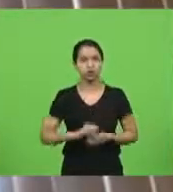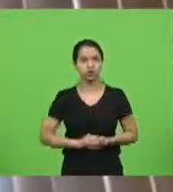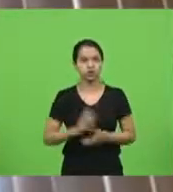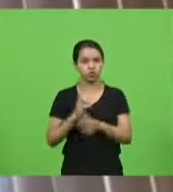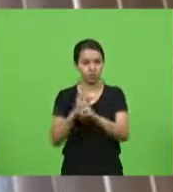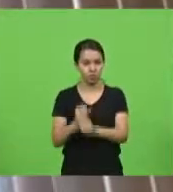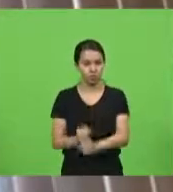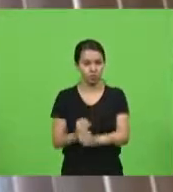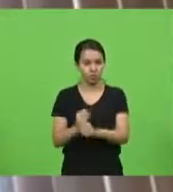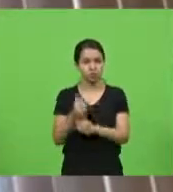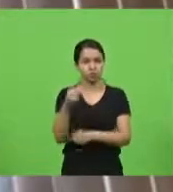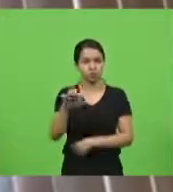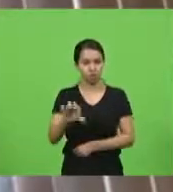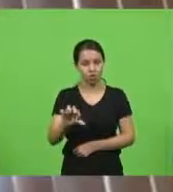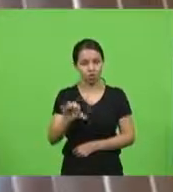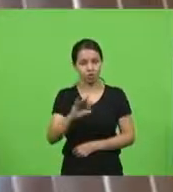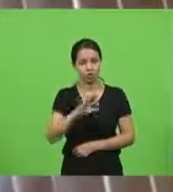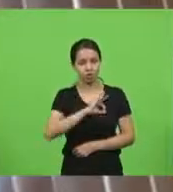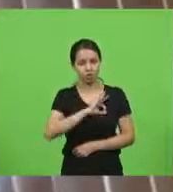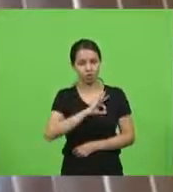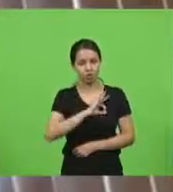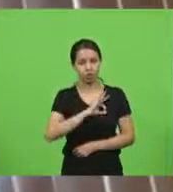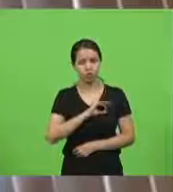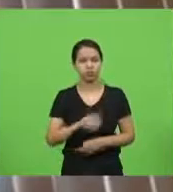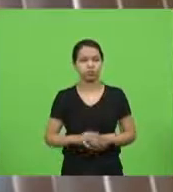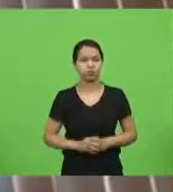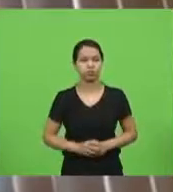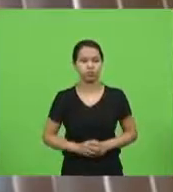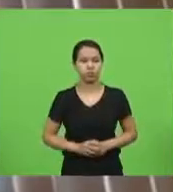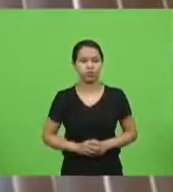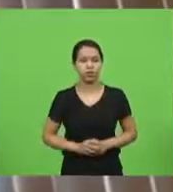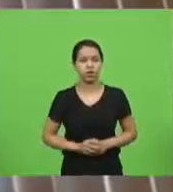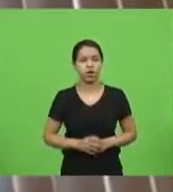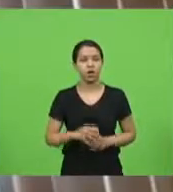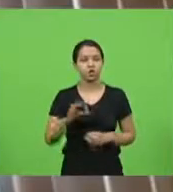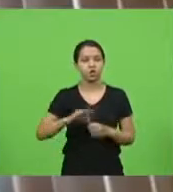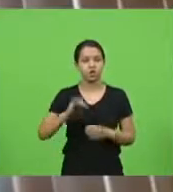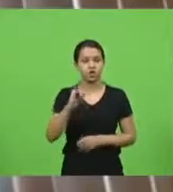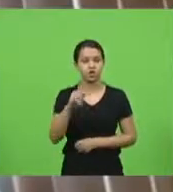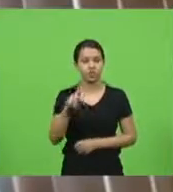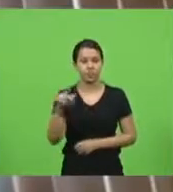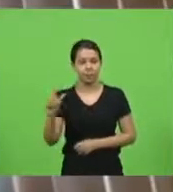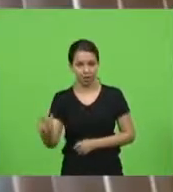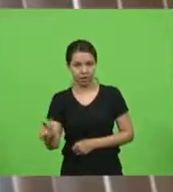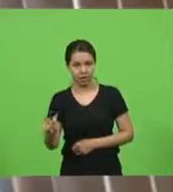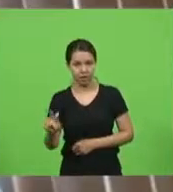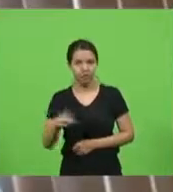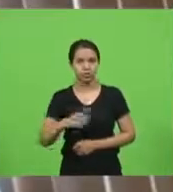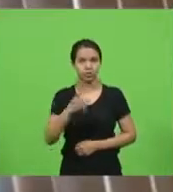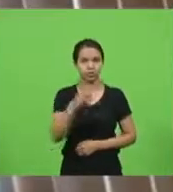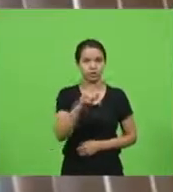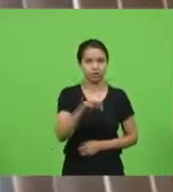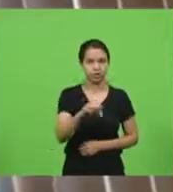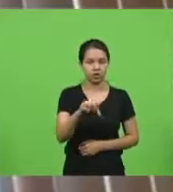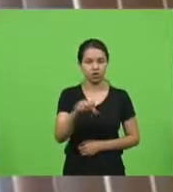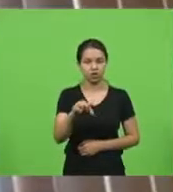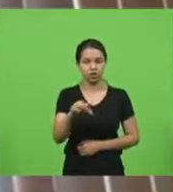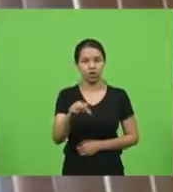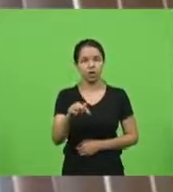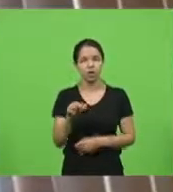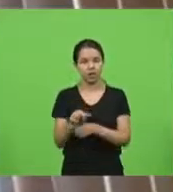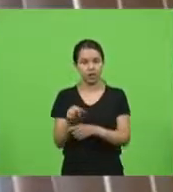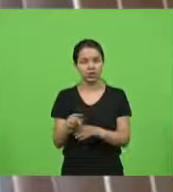civis. E no Instituto Geral de Perícias, no ano de 2019, 57 peritos criminais, 7 peritos